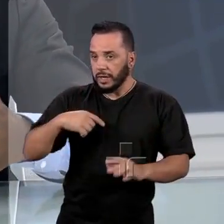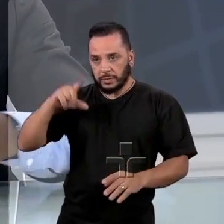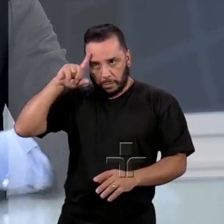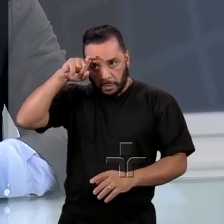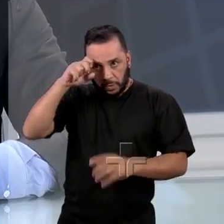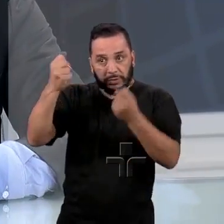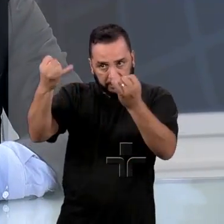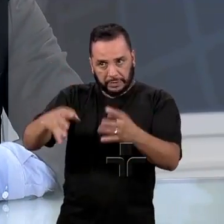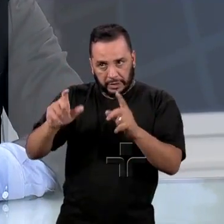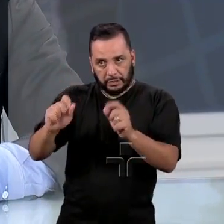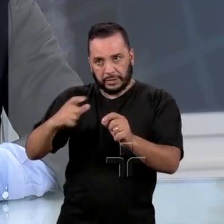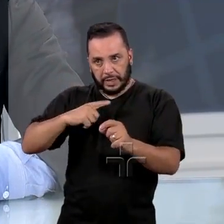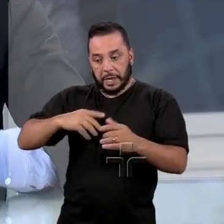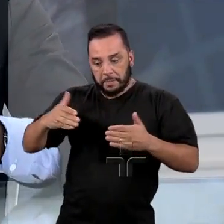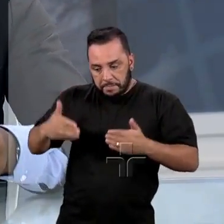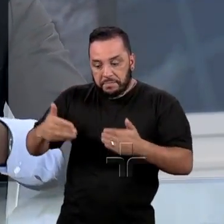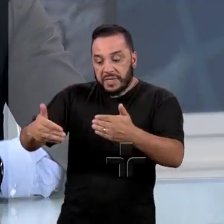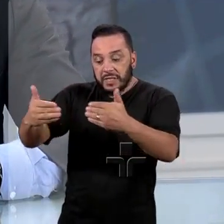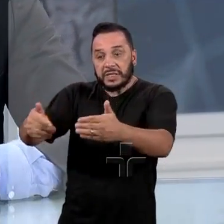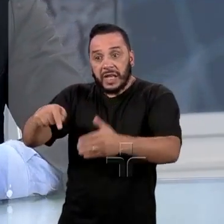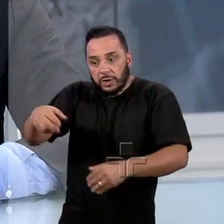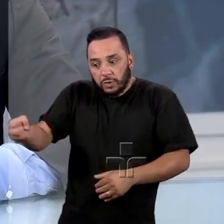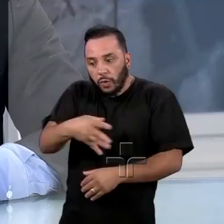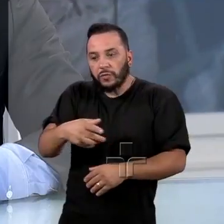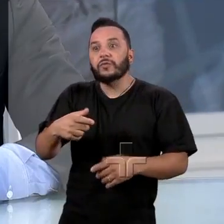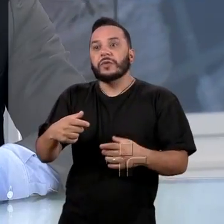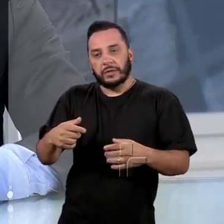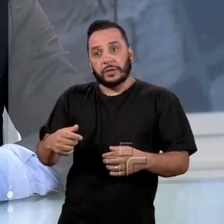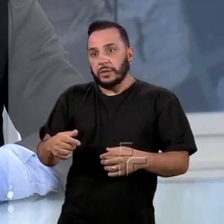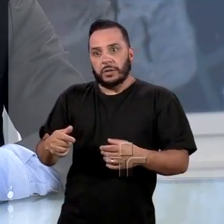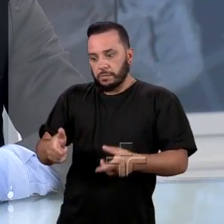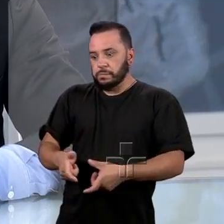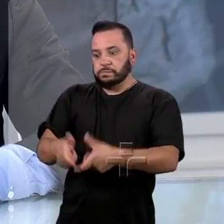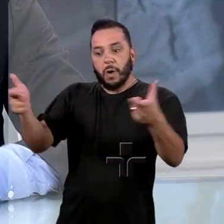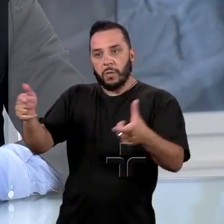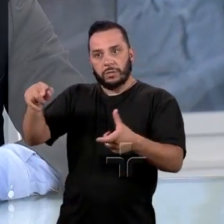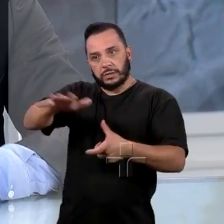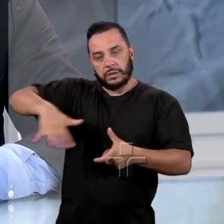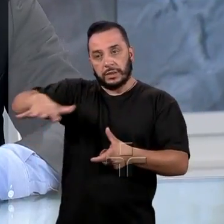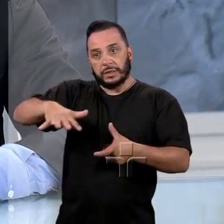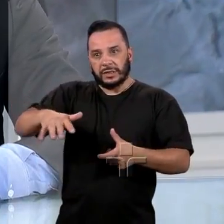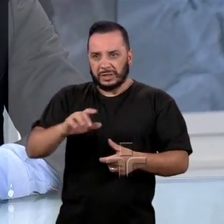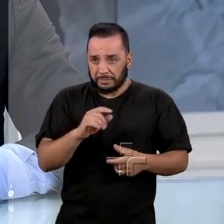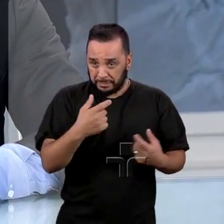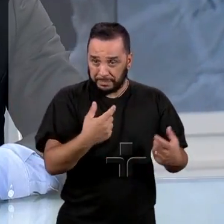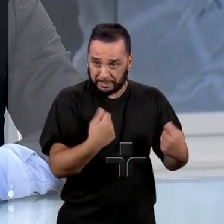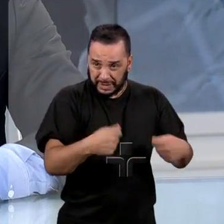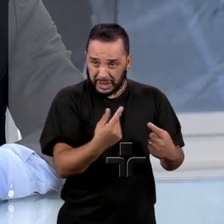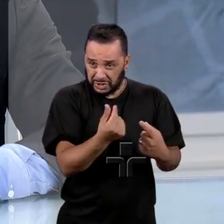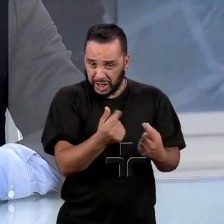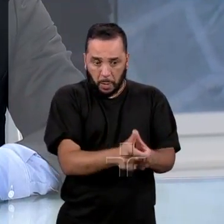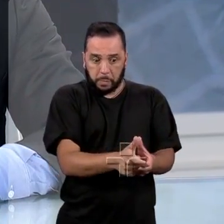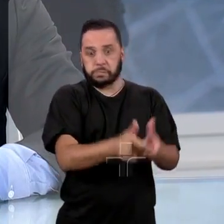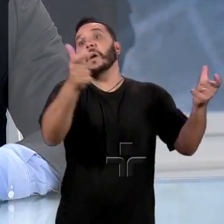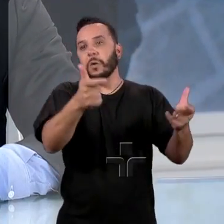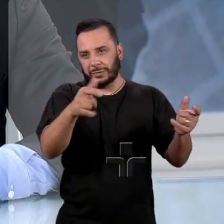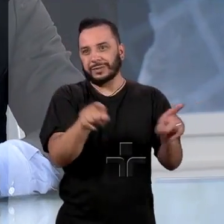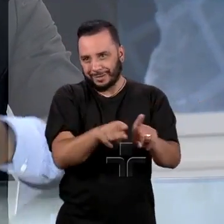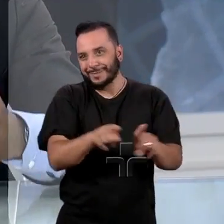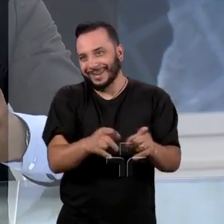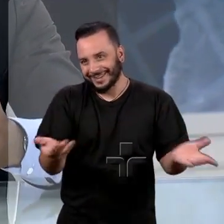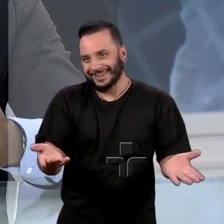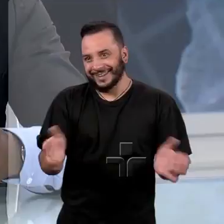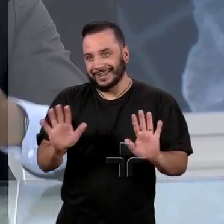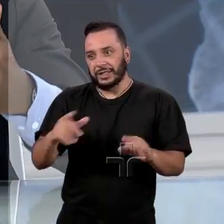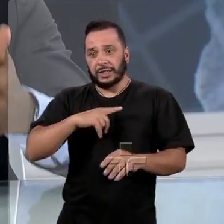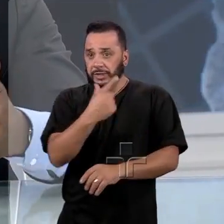que ele também ajudou a construir, ele vai precisar de uma super verba. E não será só esse dinheiro da loteria que vai solucionar o problema desse super ministério, porque